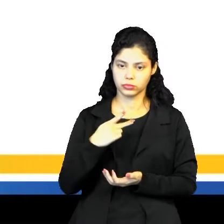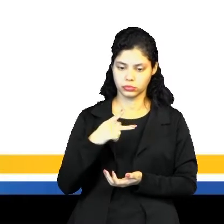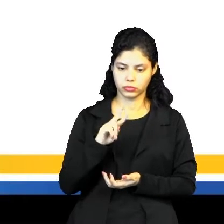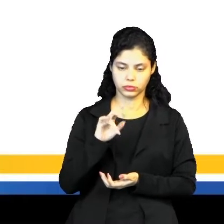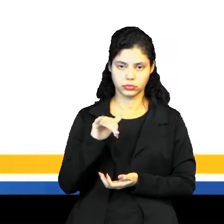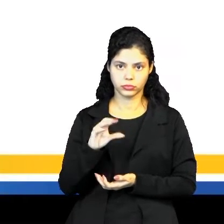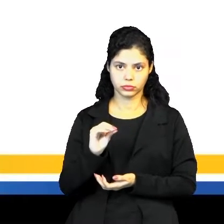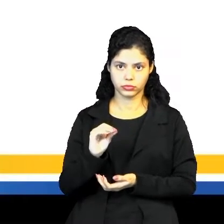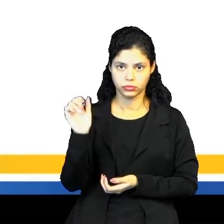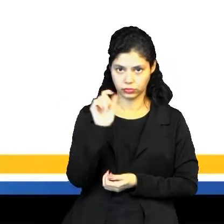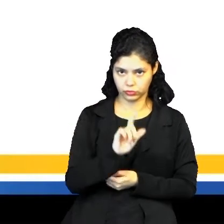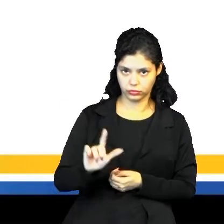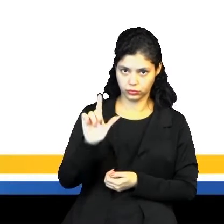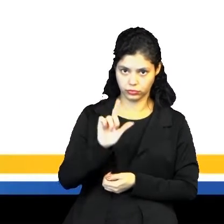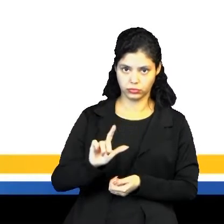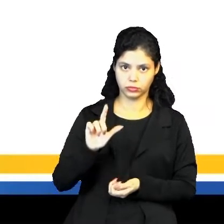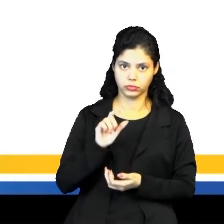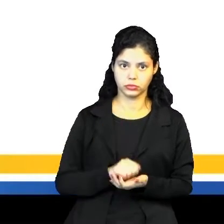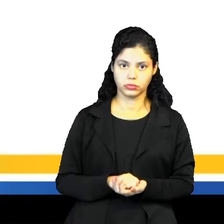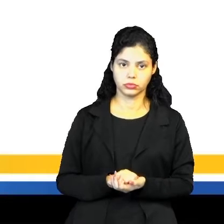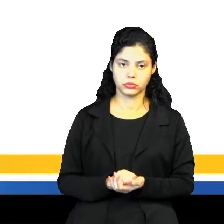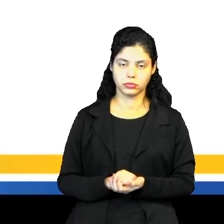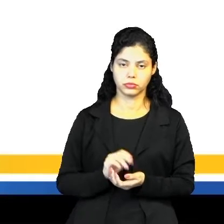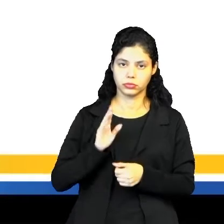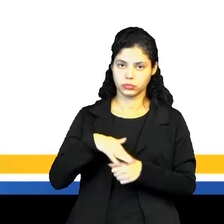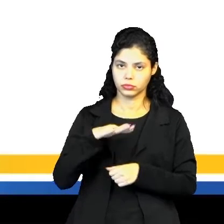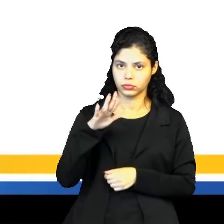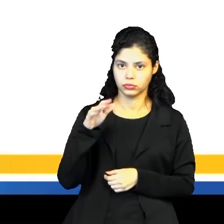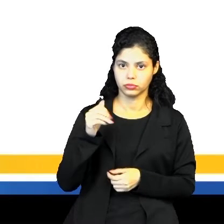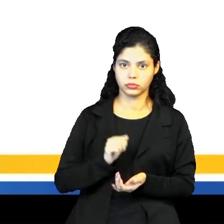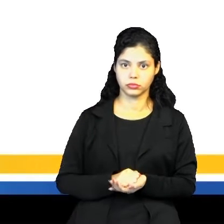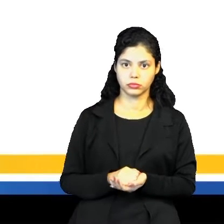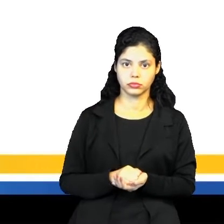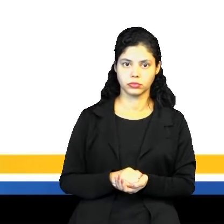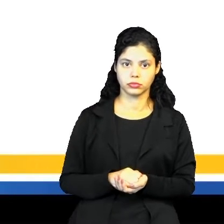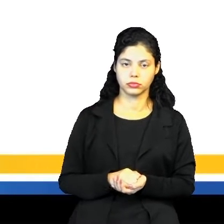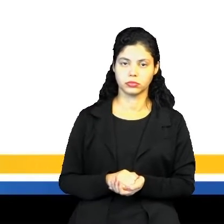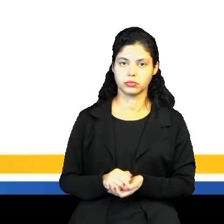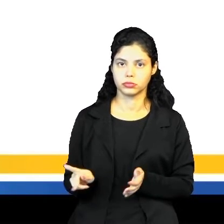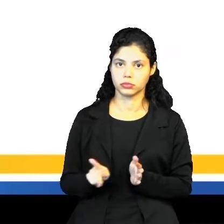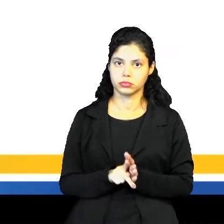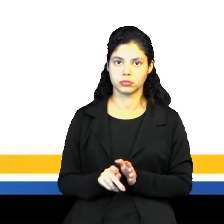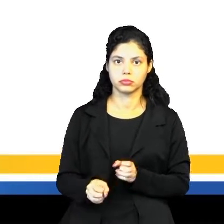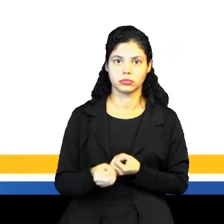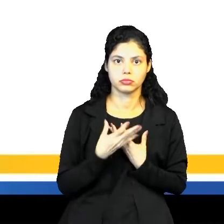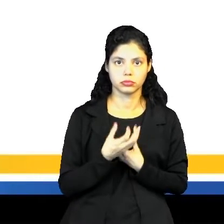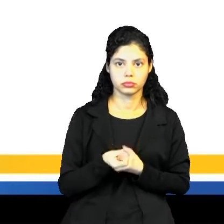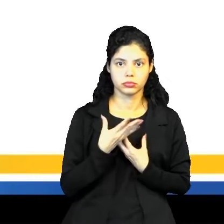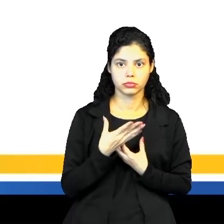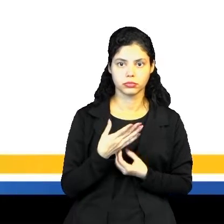Nobel de Literatura. É uma das mais célebres obras do poeta.